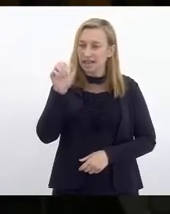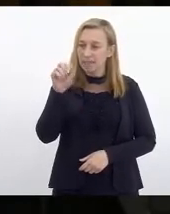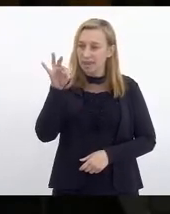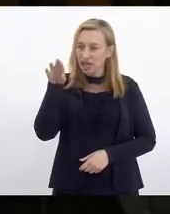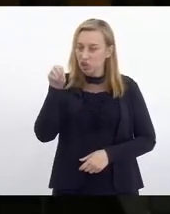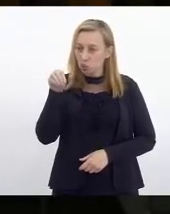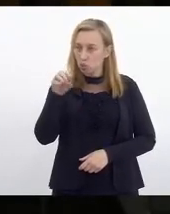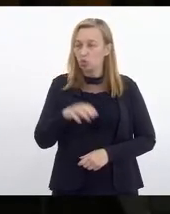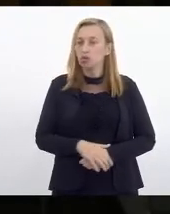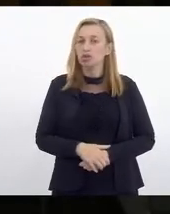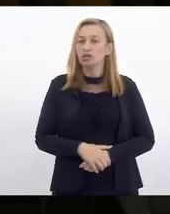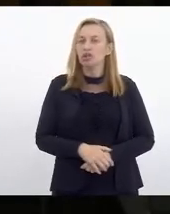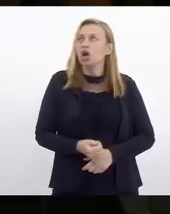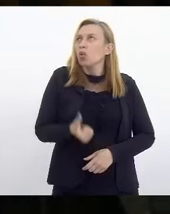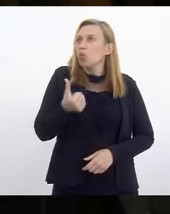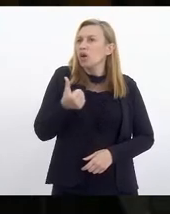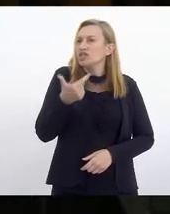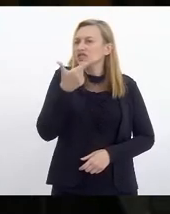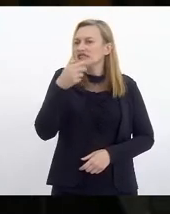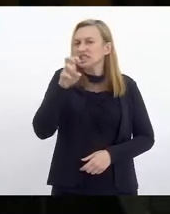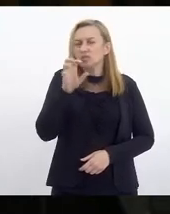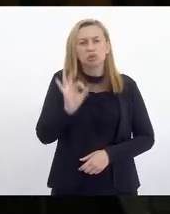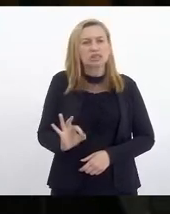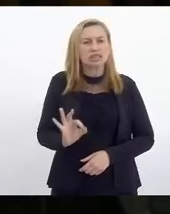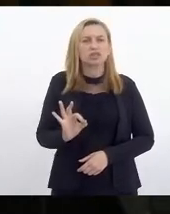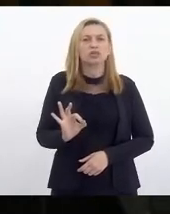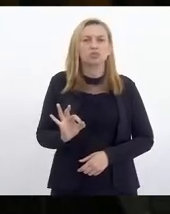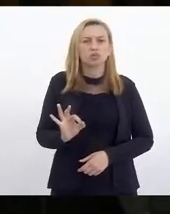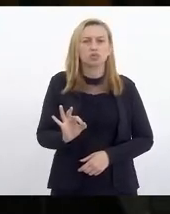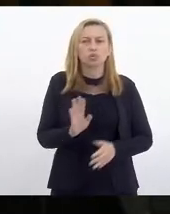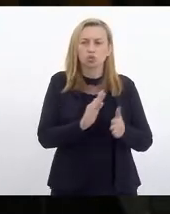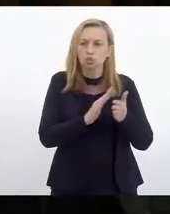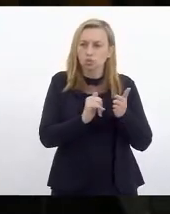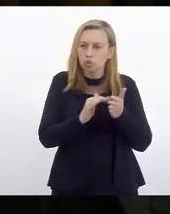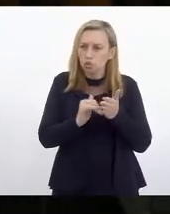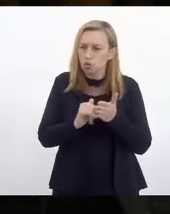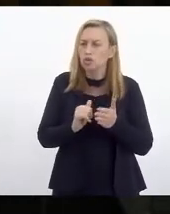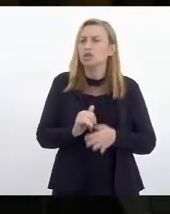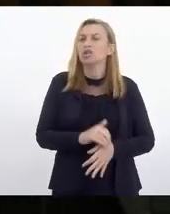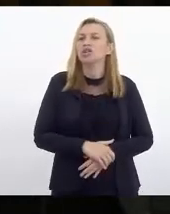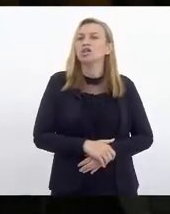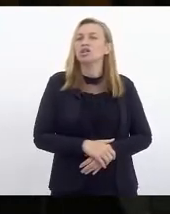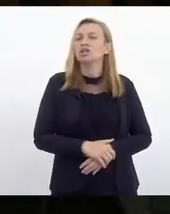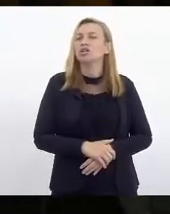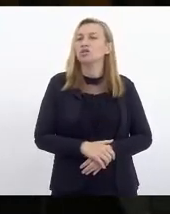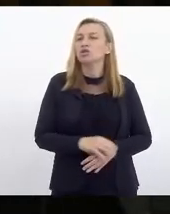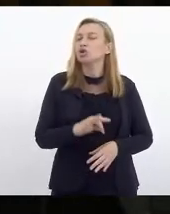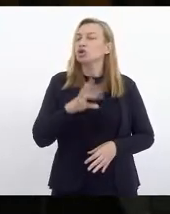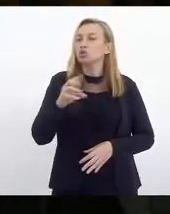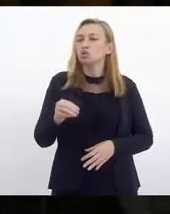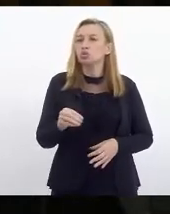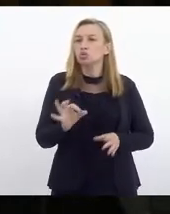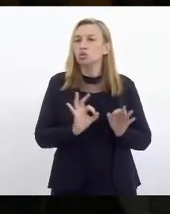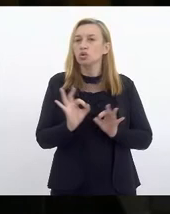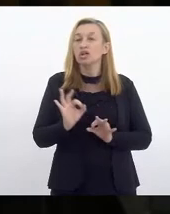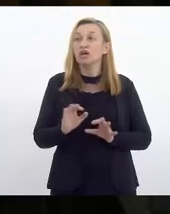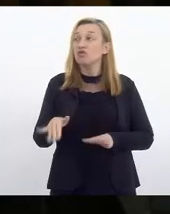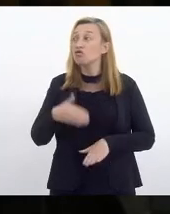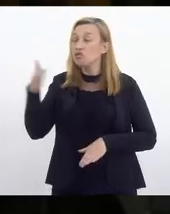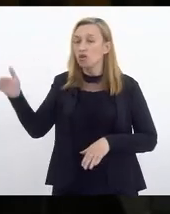que corresponde quase por 25% dos abatimentos. E é feito isso tudo no